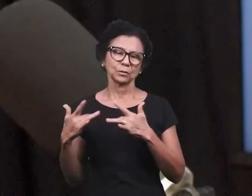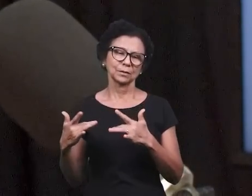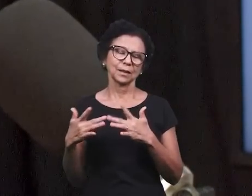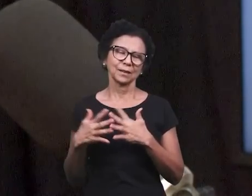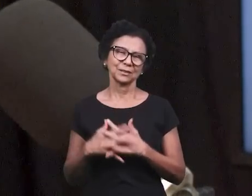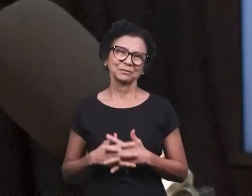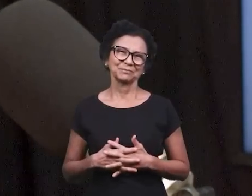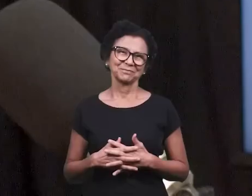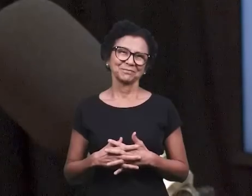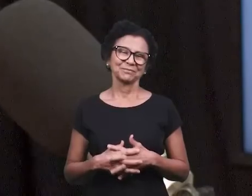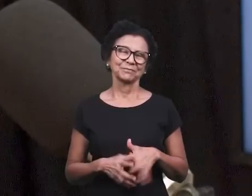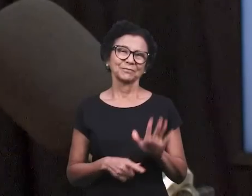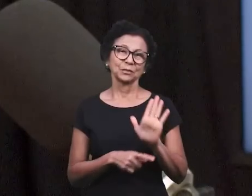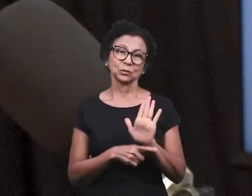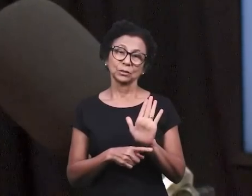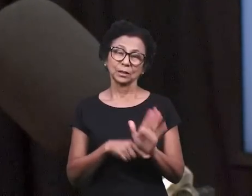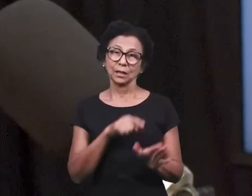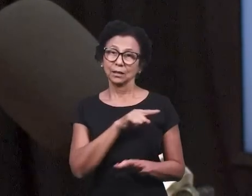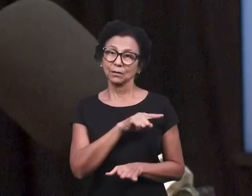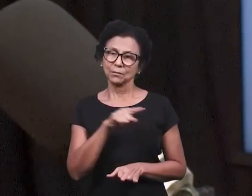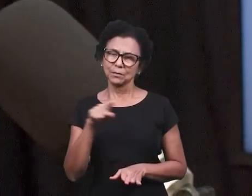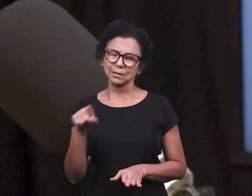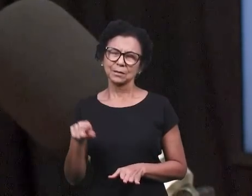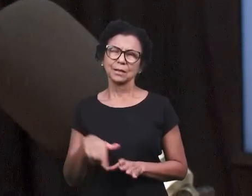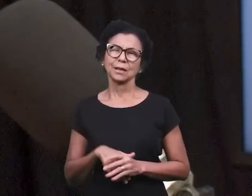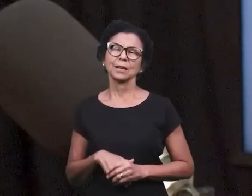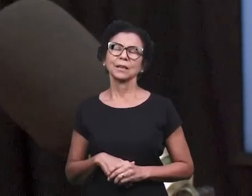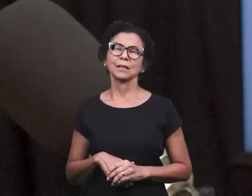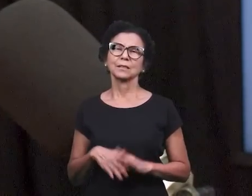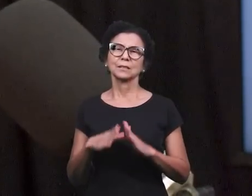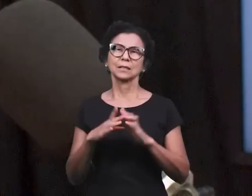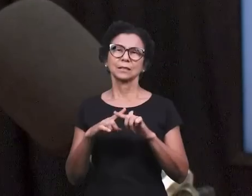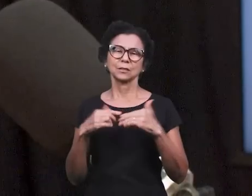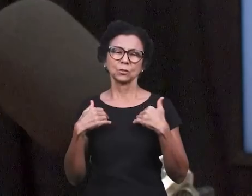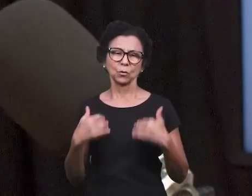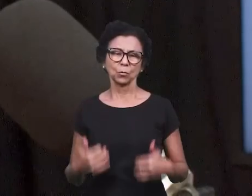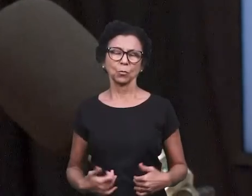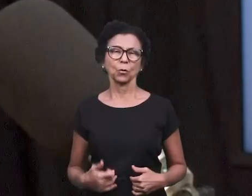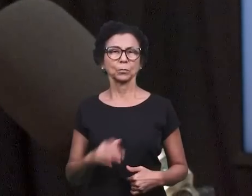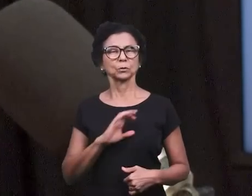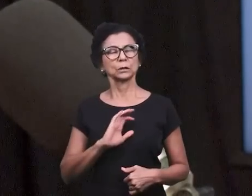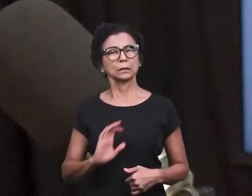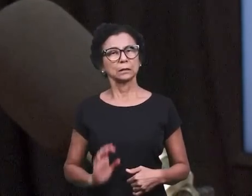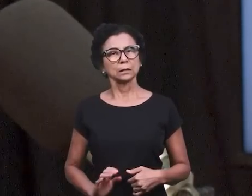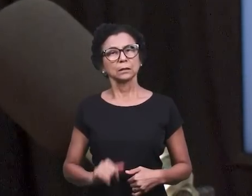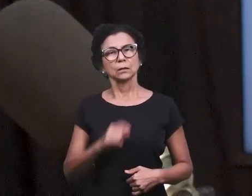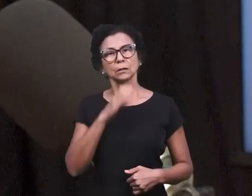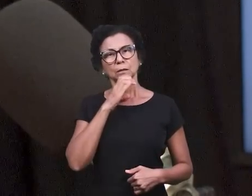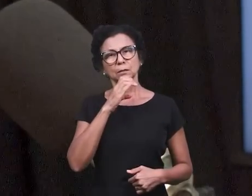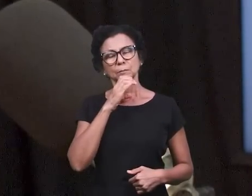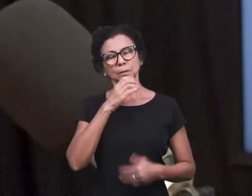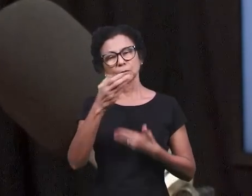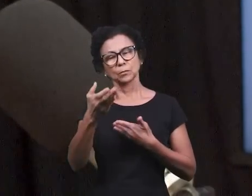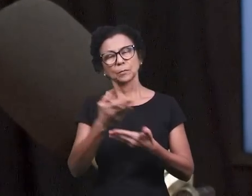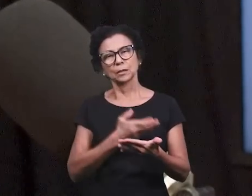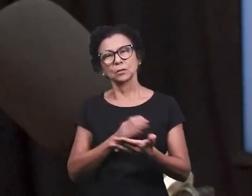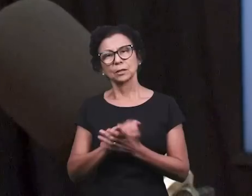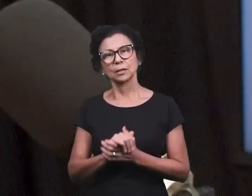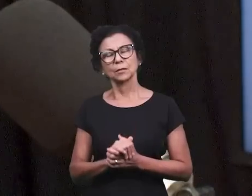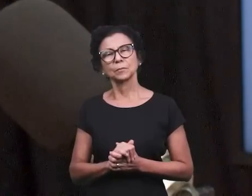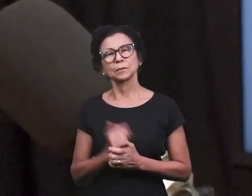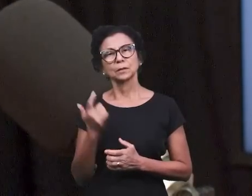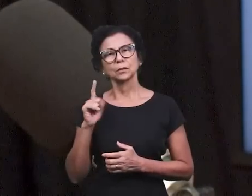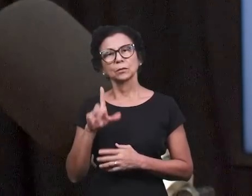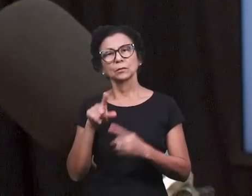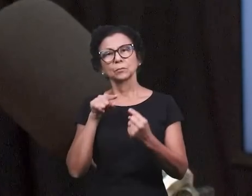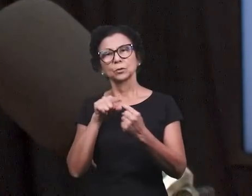poder ajudar os irmãos, colher como igreja, como corpo, compartilhar conhecimento, e nisso aí você atingir o seu